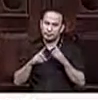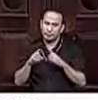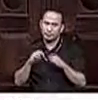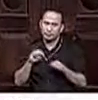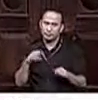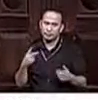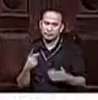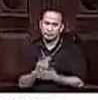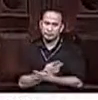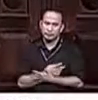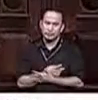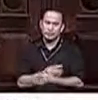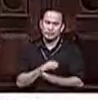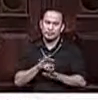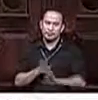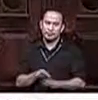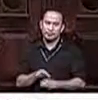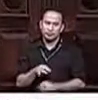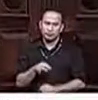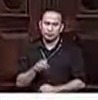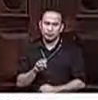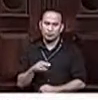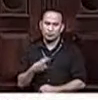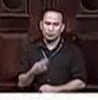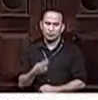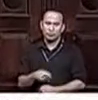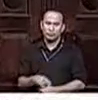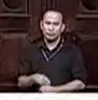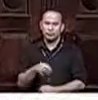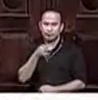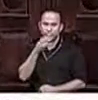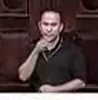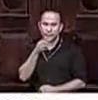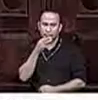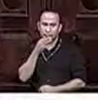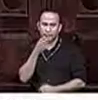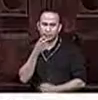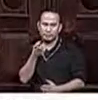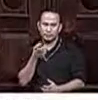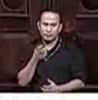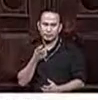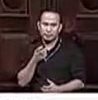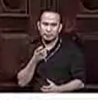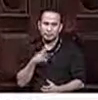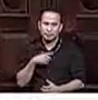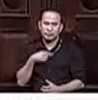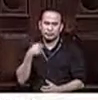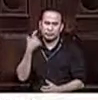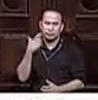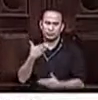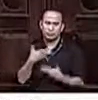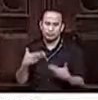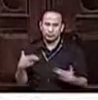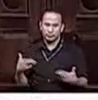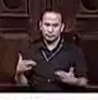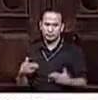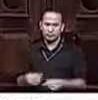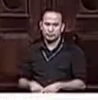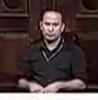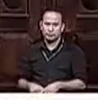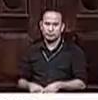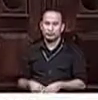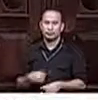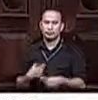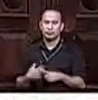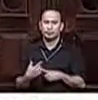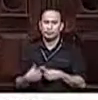apoiadores. Mas eu ouso sugerir, sem nenhuma pretensão de que nós tenhamos o condão de resolver isso, que